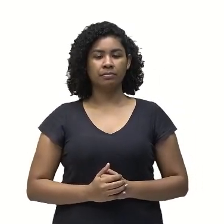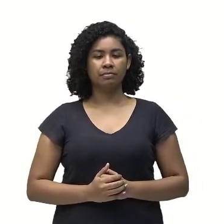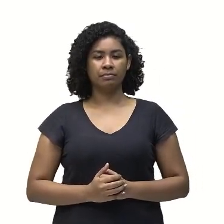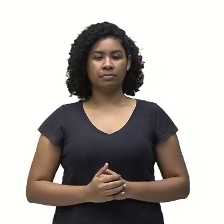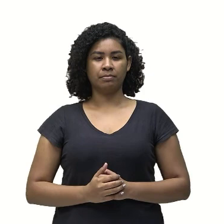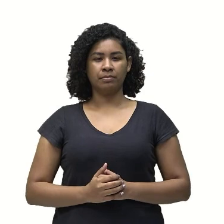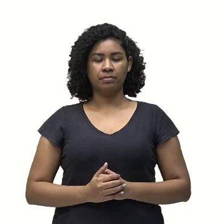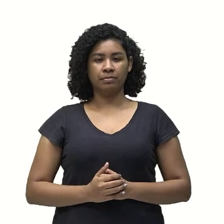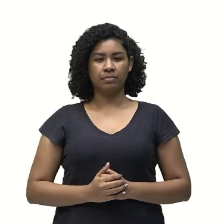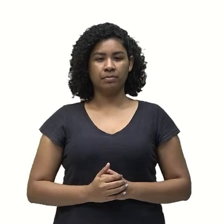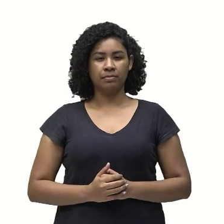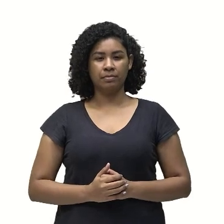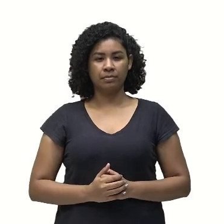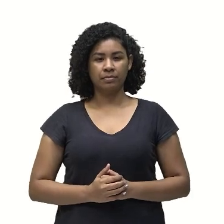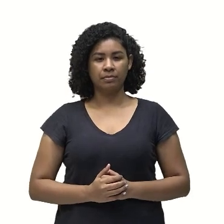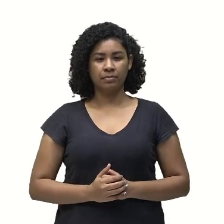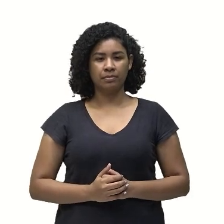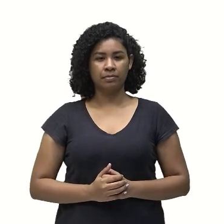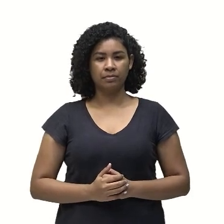palavras.